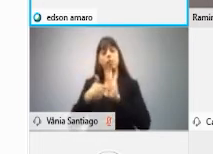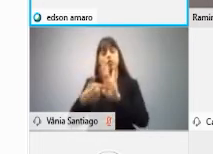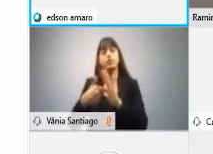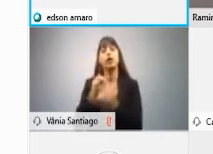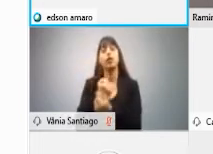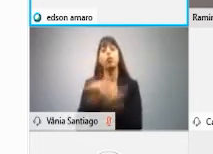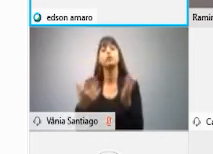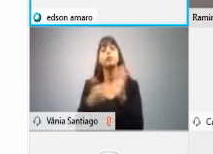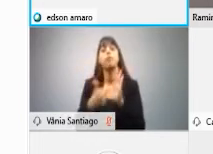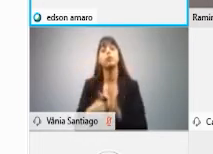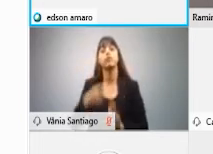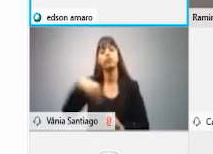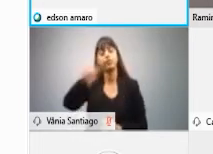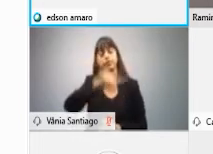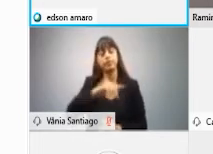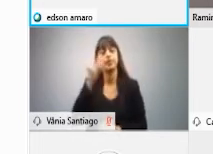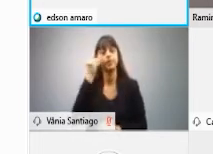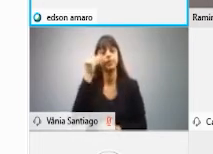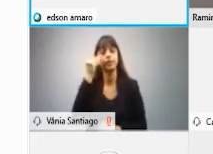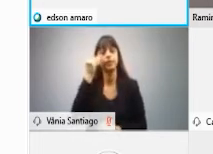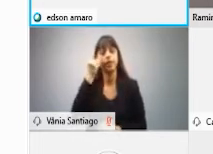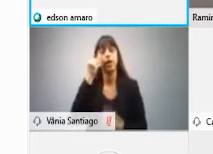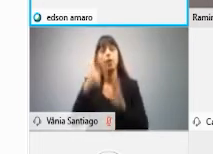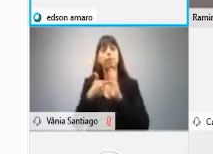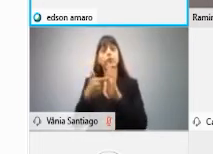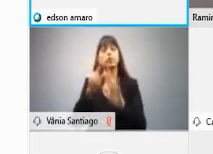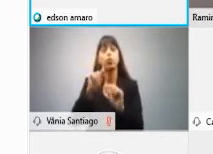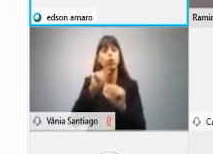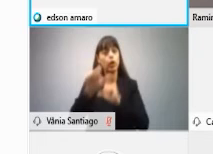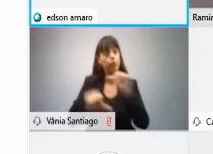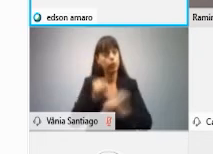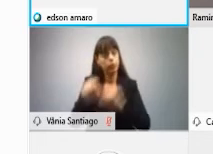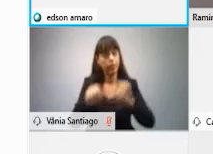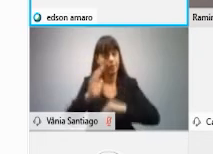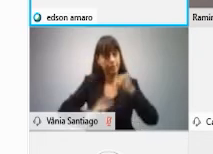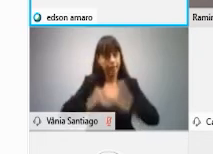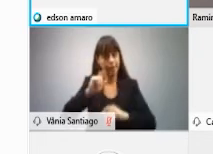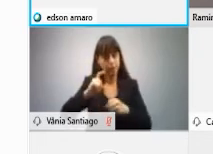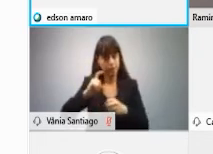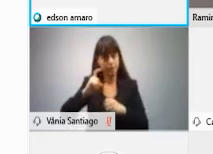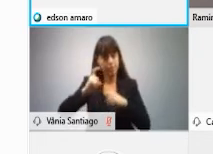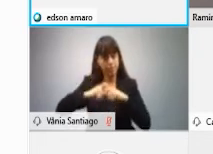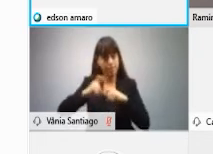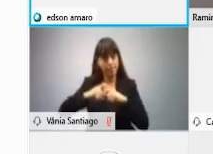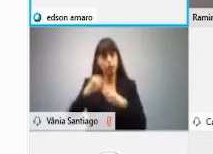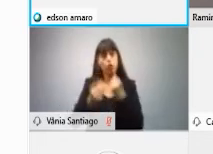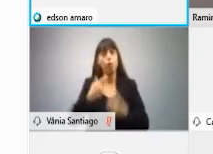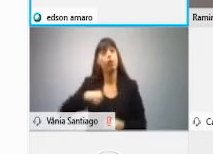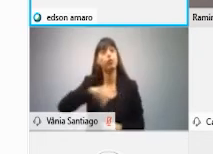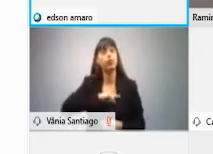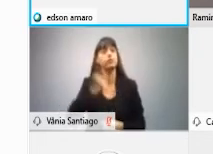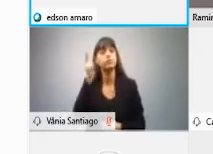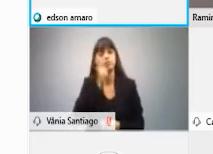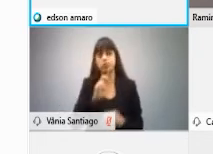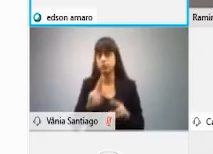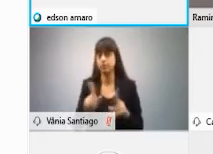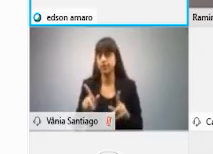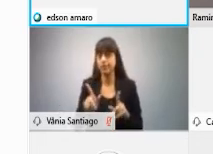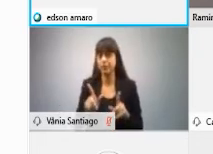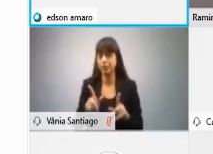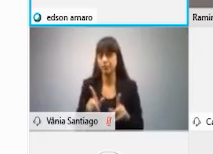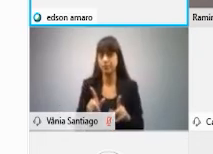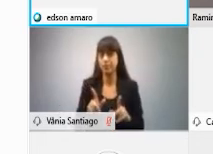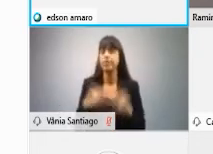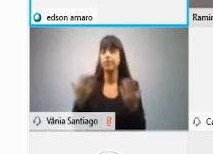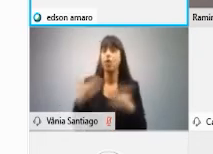vocês, para tentar tangibilizar o que está mudando na prática médica e como é que a gente vai ser diferente, né? Então, para caminhar um